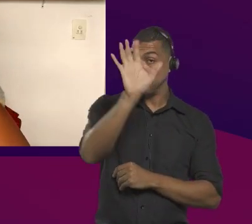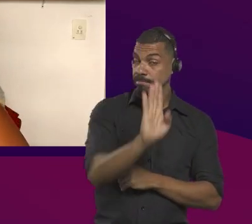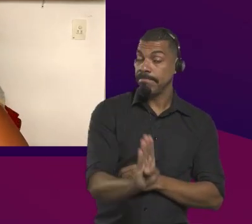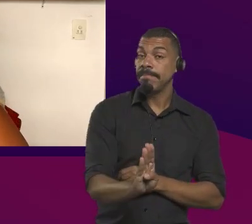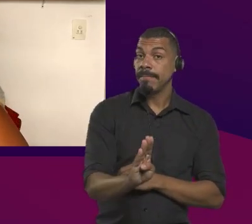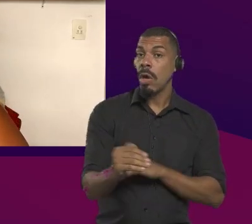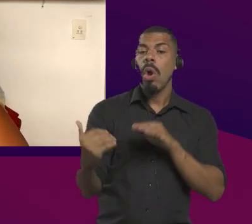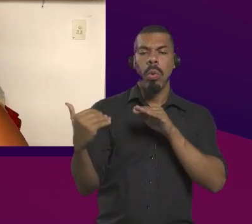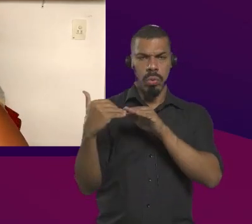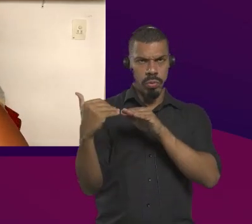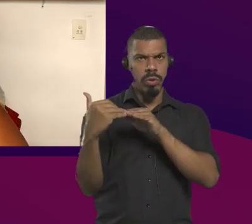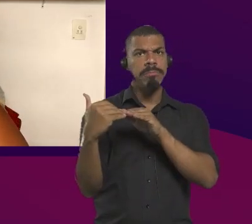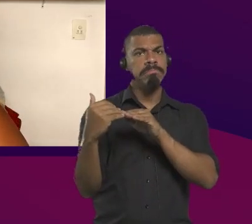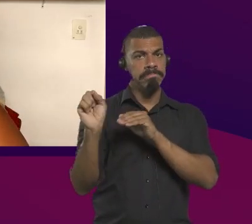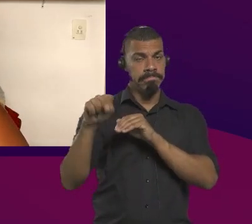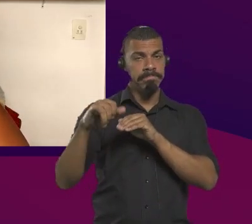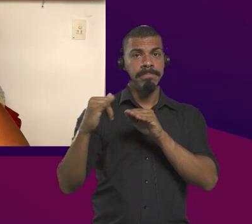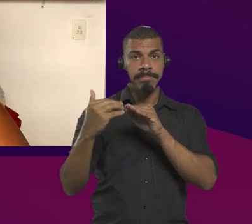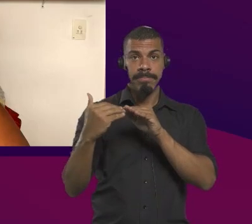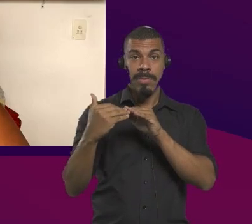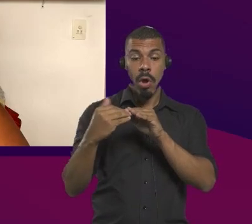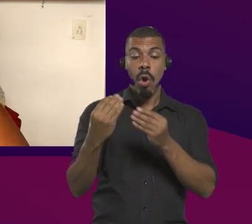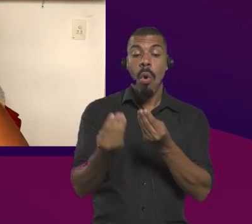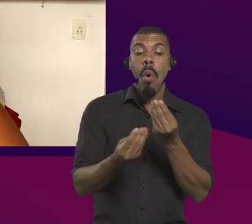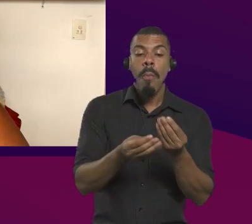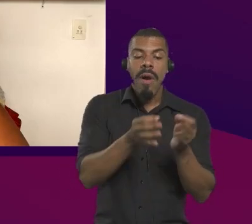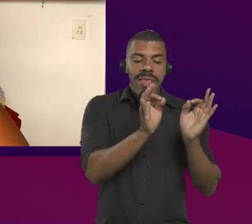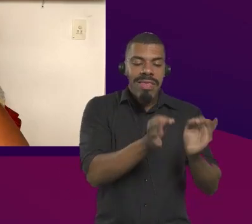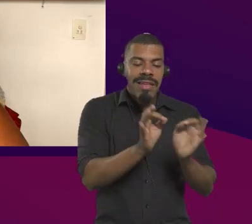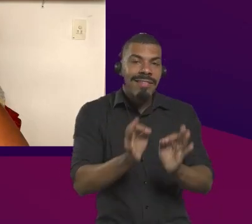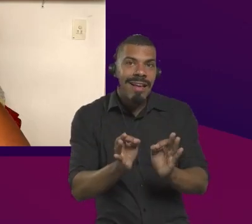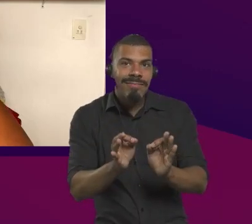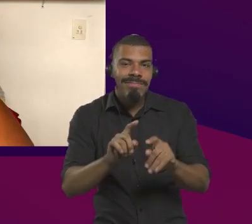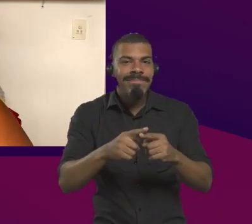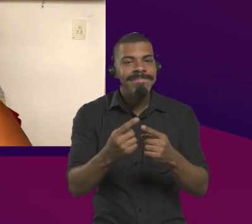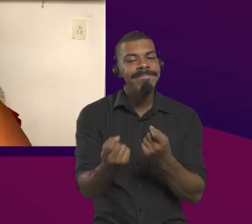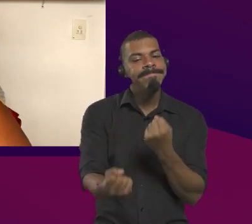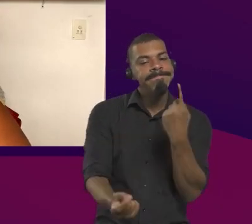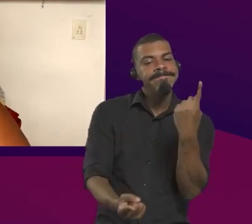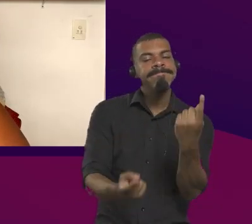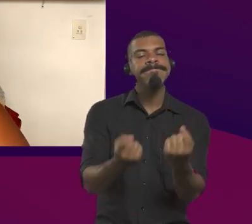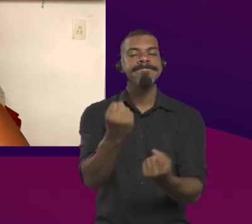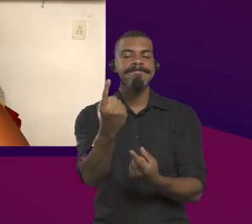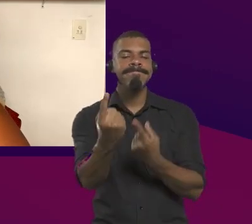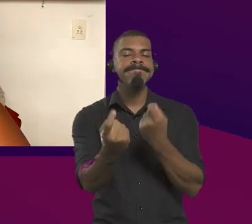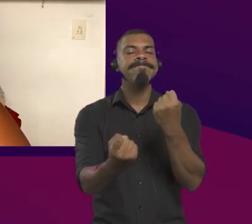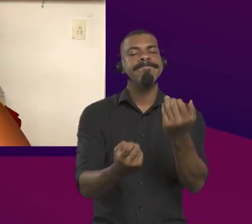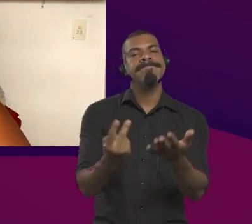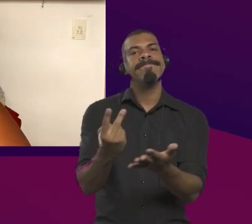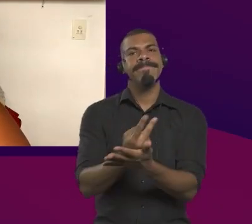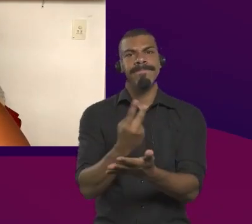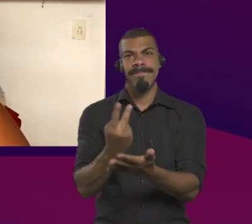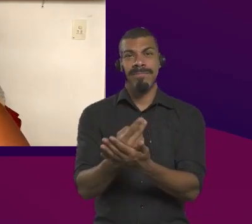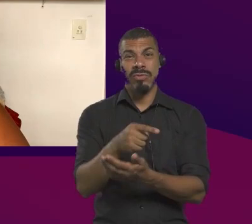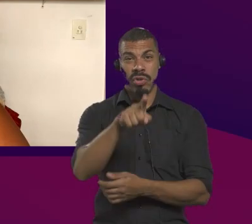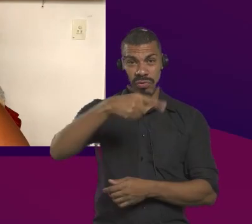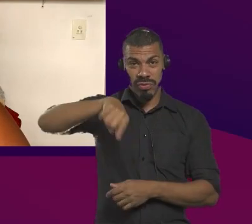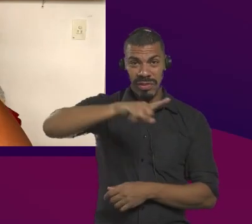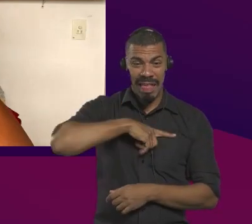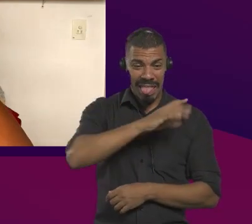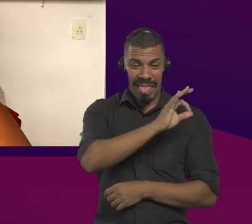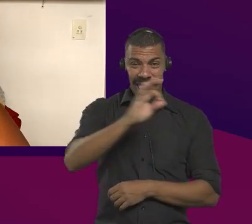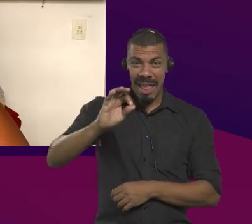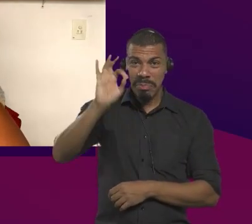concordo com o que a Xana falou. Para acertar, a gente vai ter que errar muitas vezes ainda, né? Sim, é o que Porque eu acho não somos perfeitos que. também, não é um